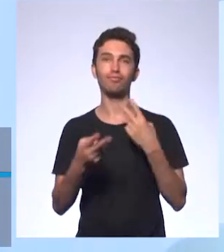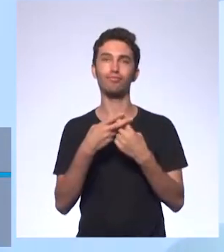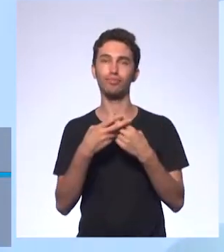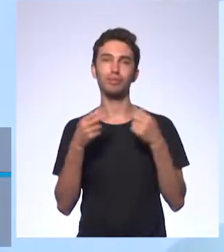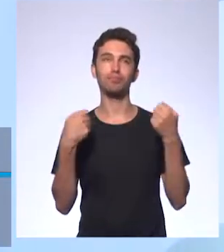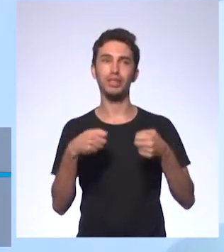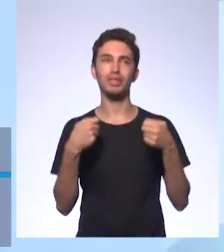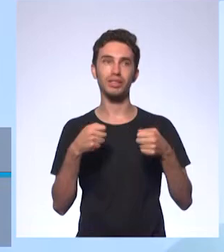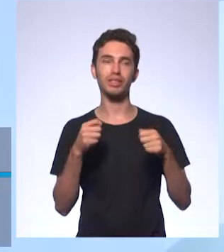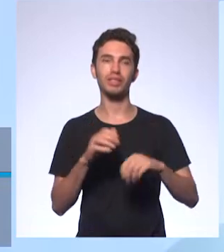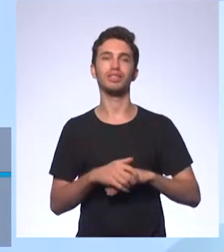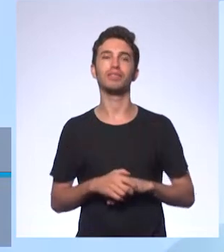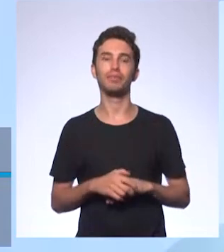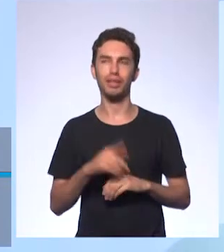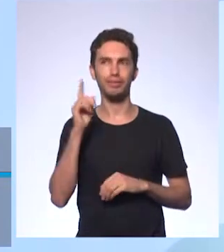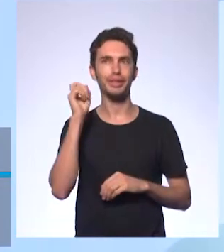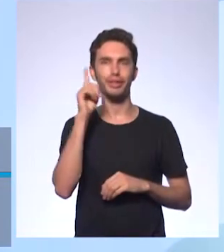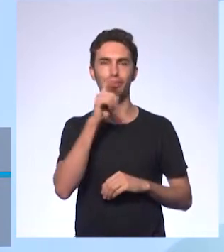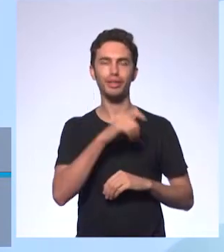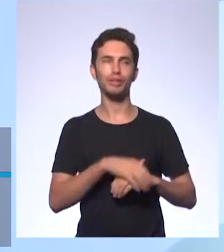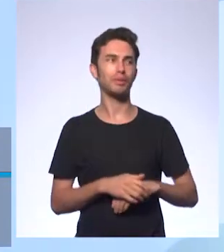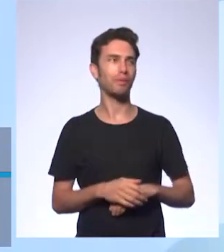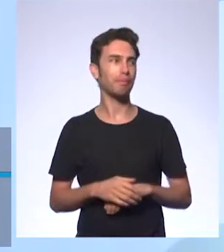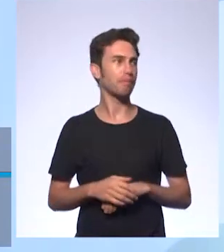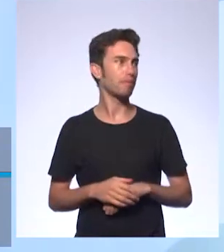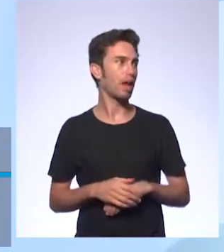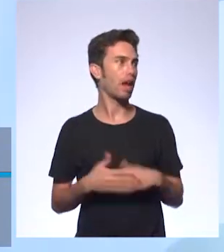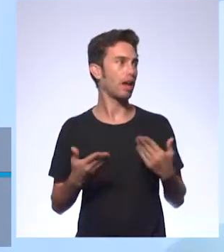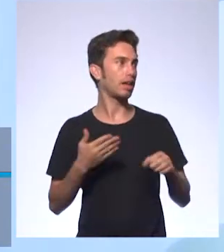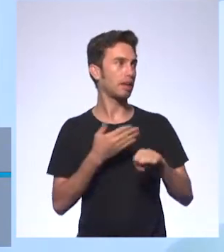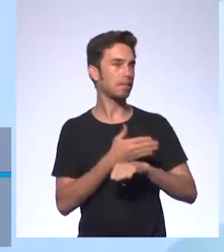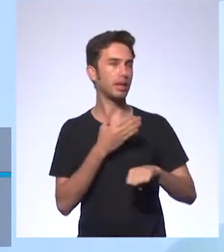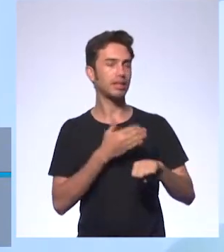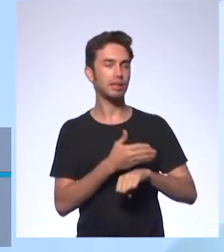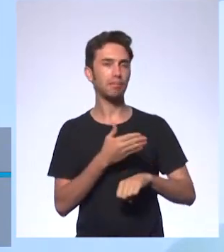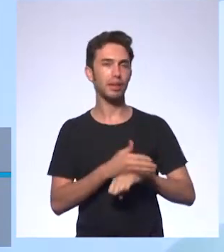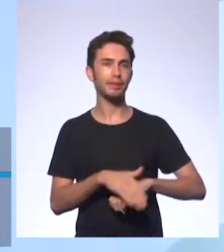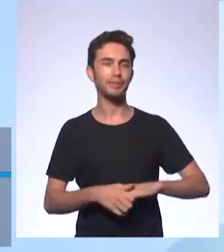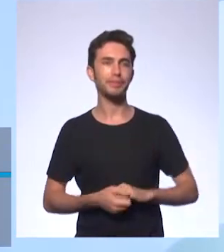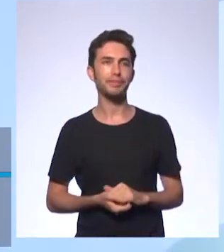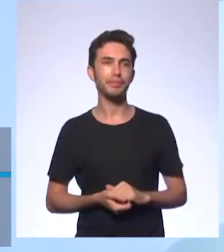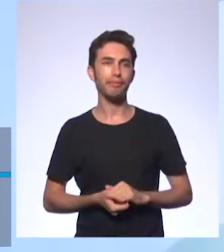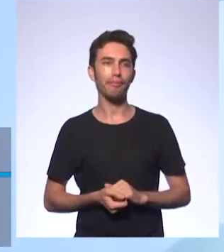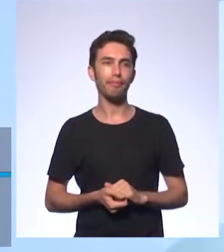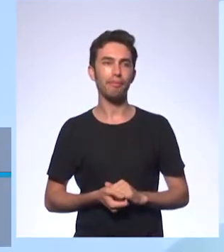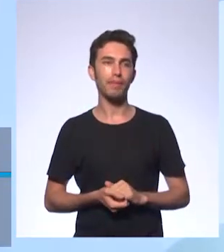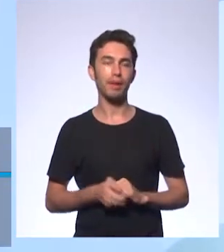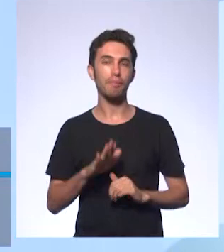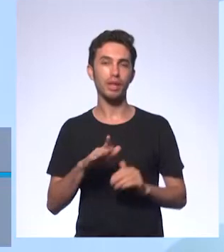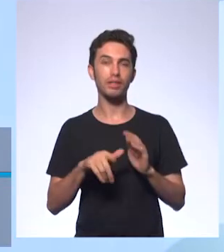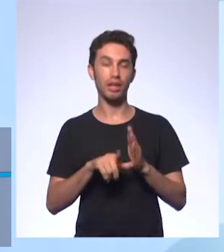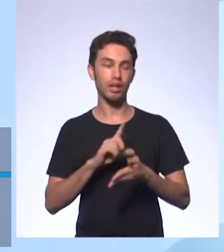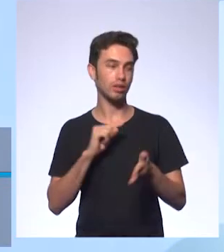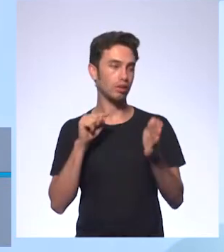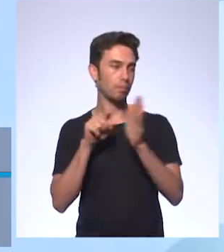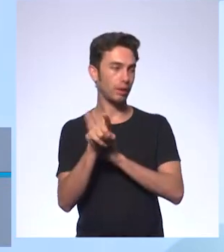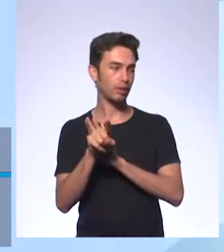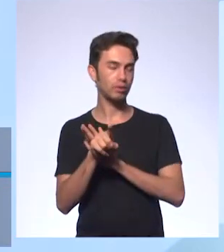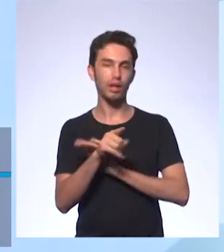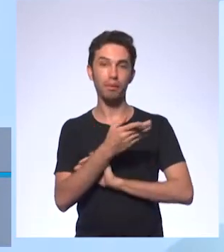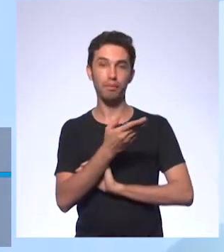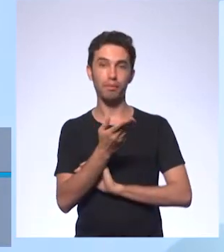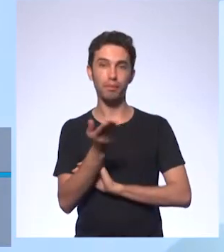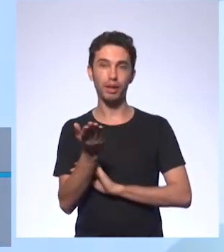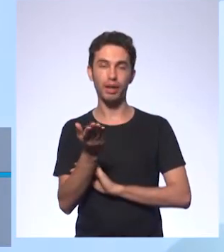casa, deve ser bem complicado, né? E estão aqui participando com a gente. Agora eu vou fazer uma pergunta, mas antes de eu fazer uma pergunta